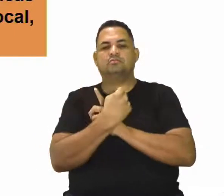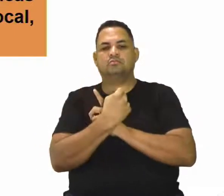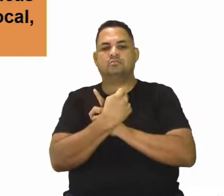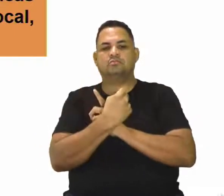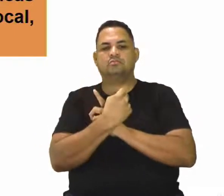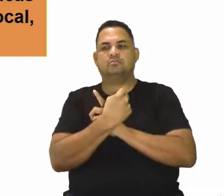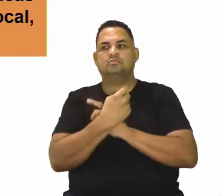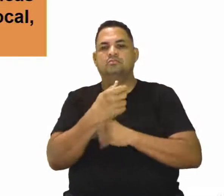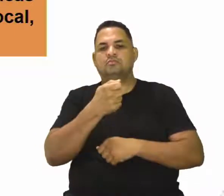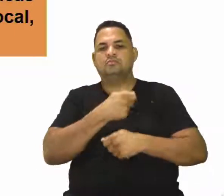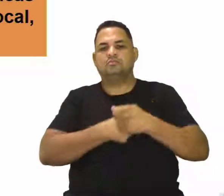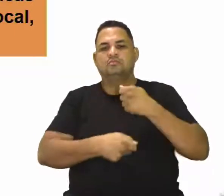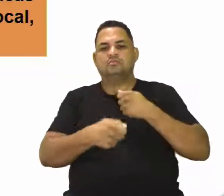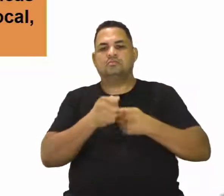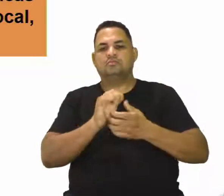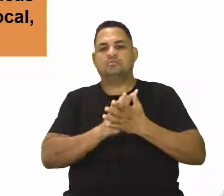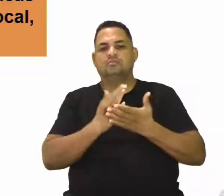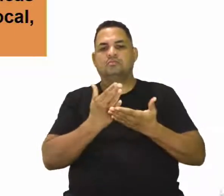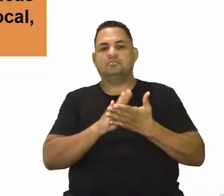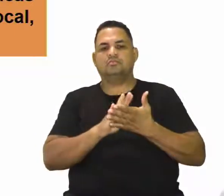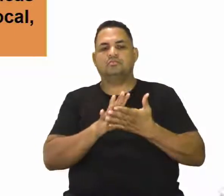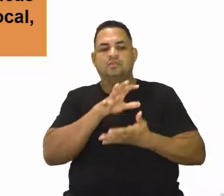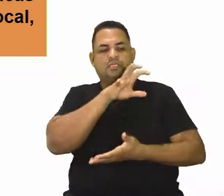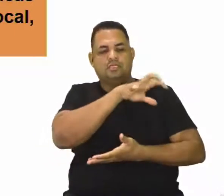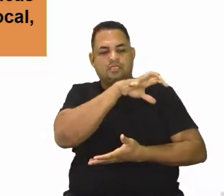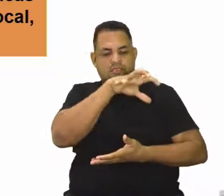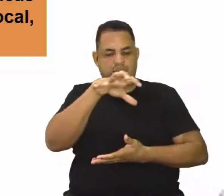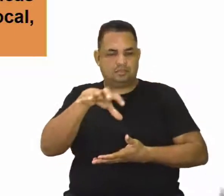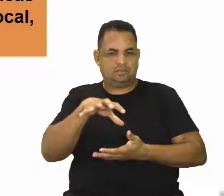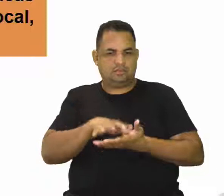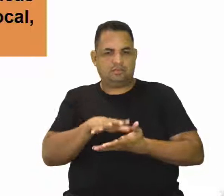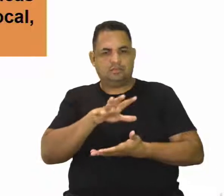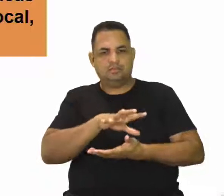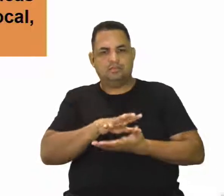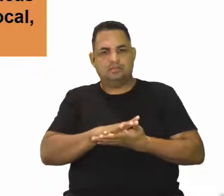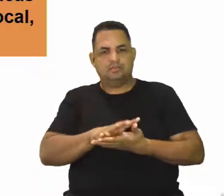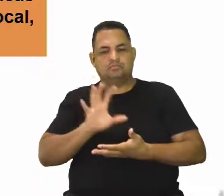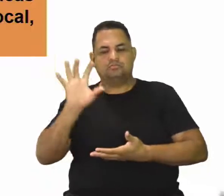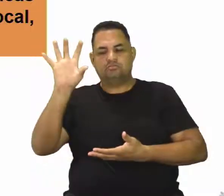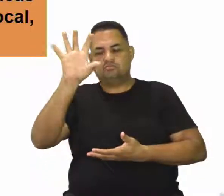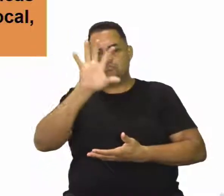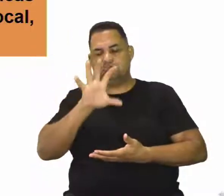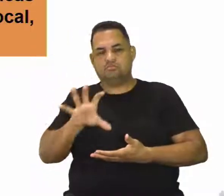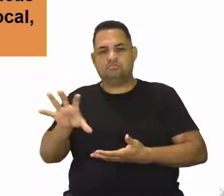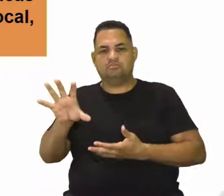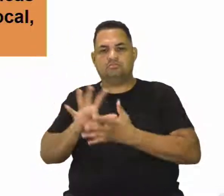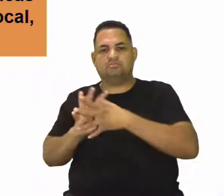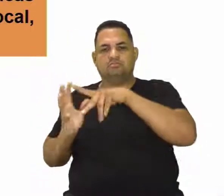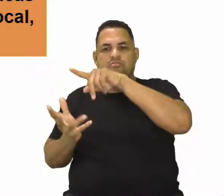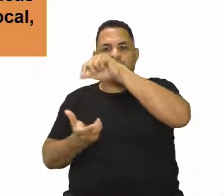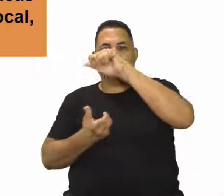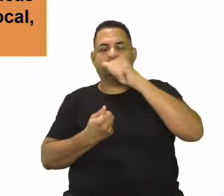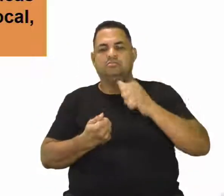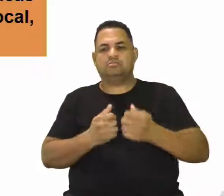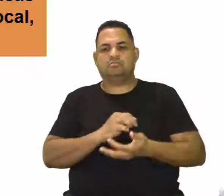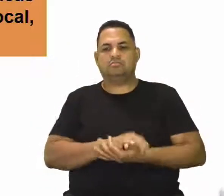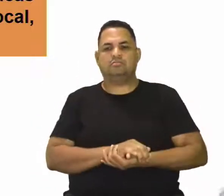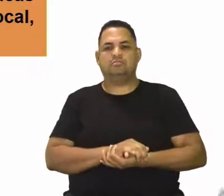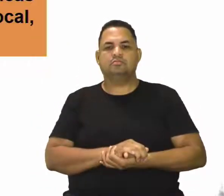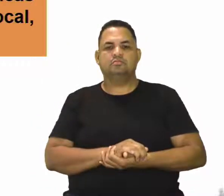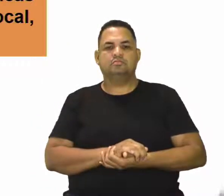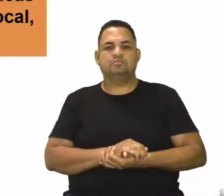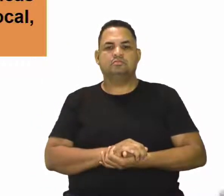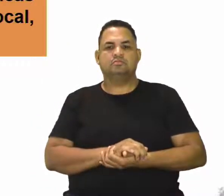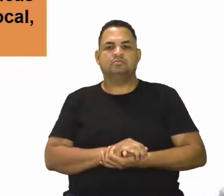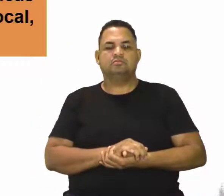e socioeconômicas em escala local, regional e mundial.